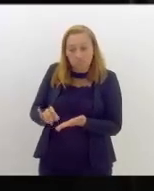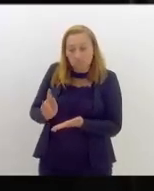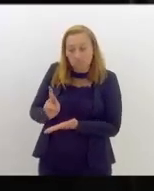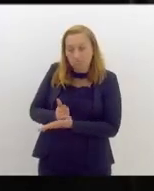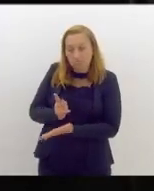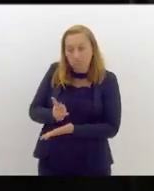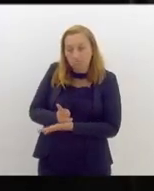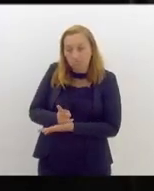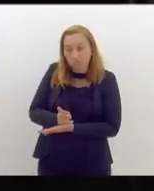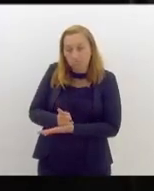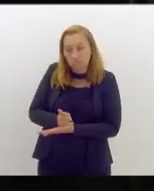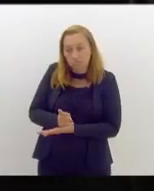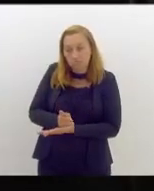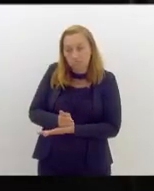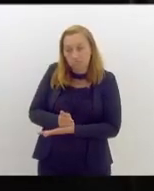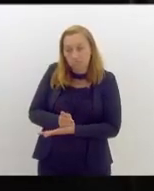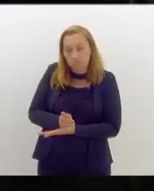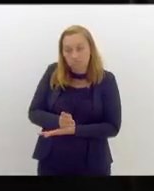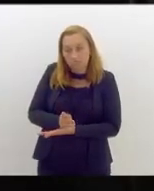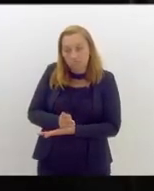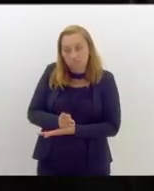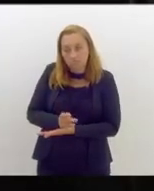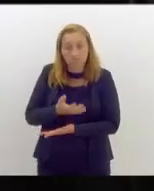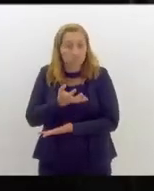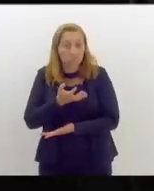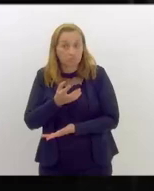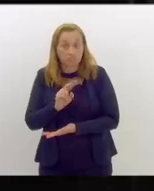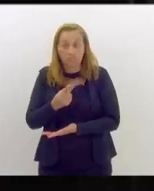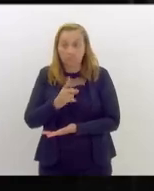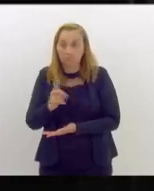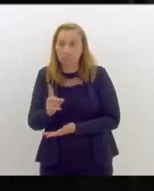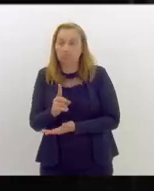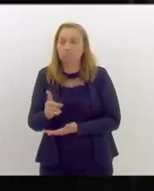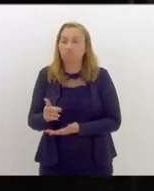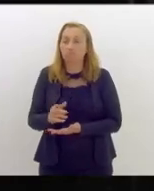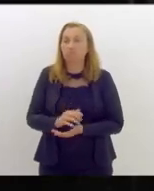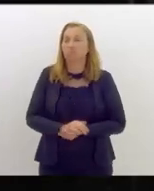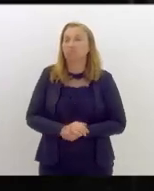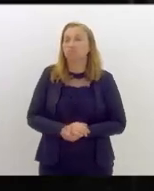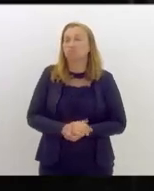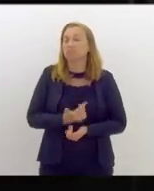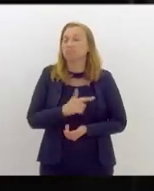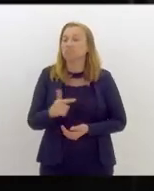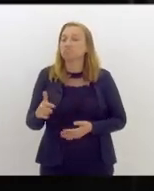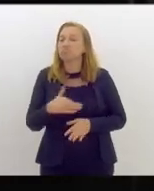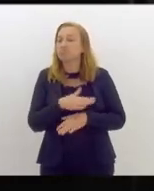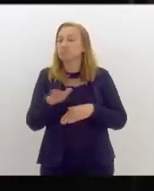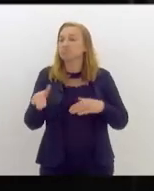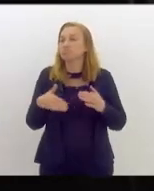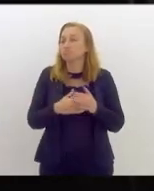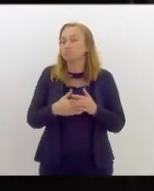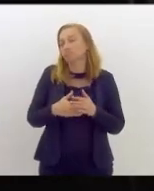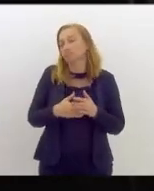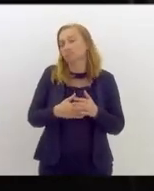é acidental ou proposital em que não se alcançava toda a remuneração do